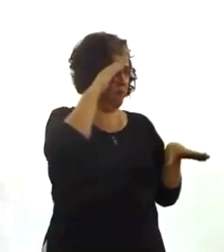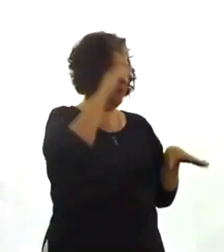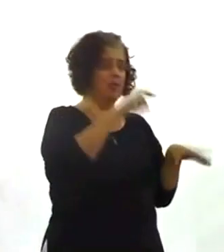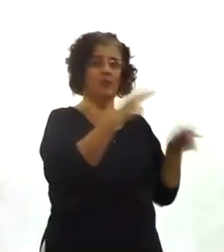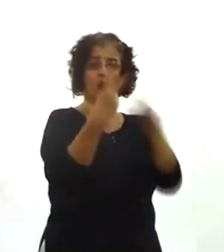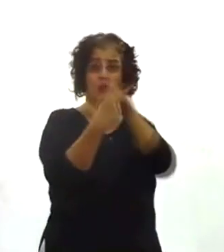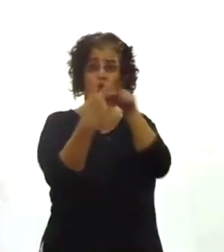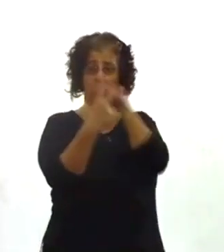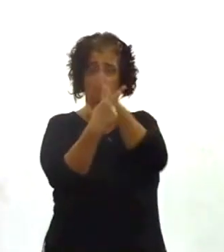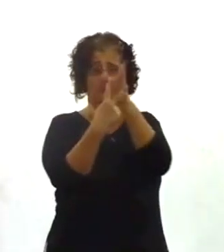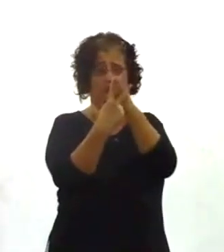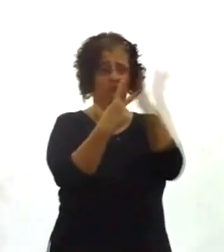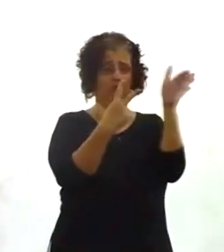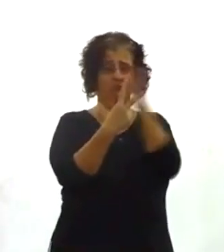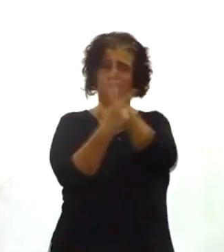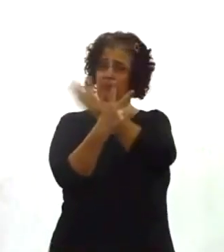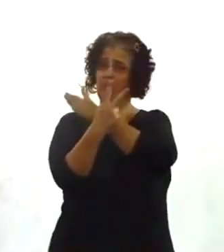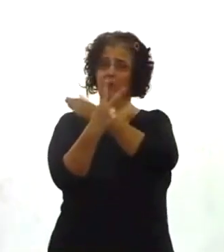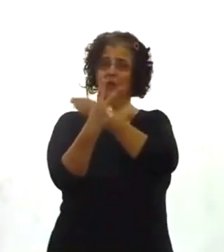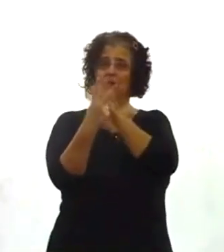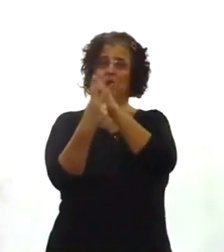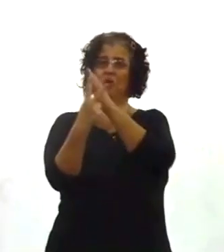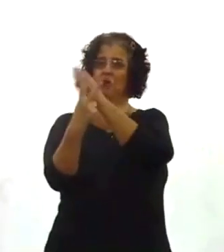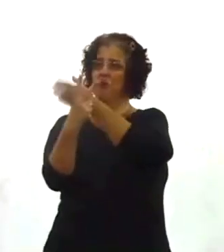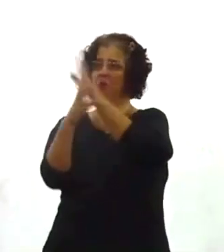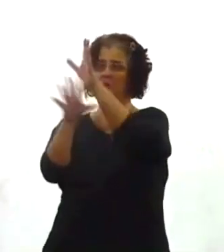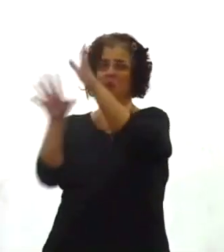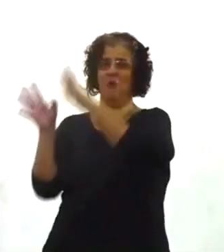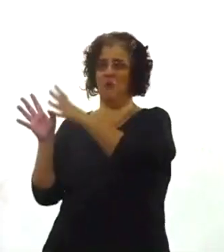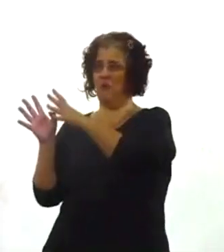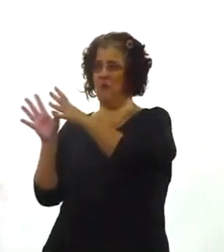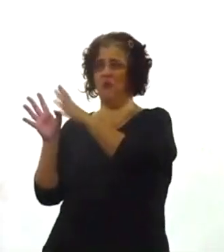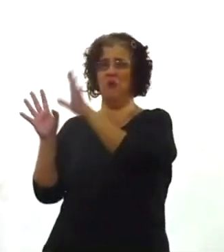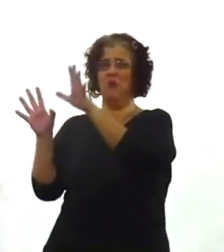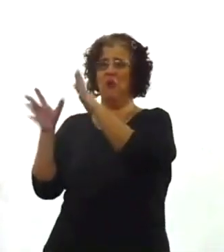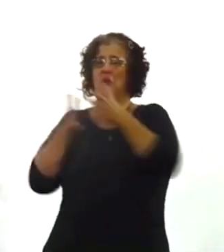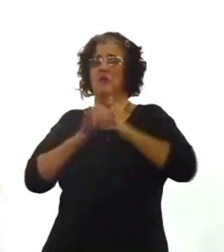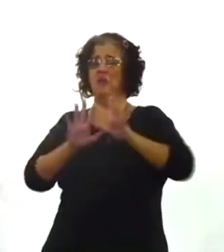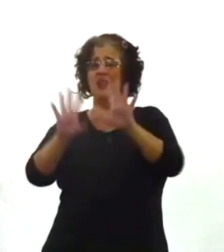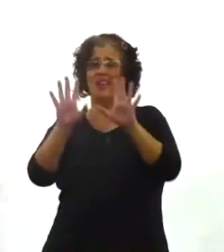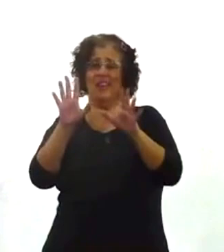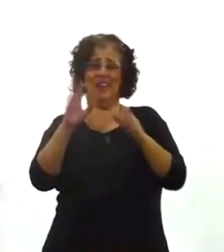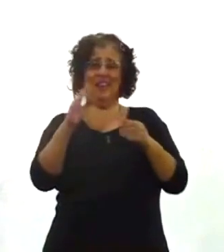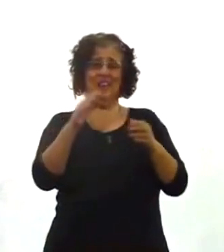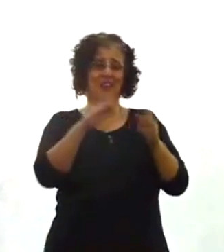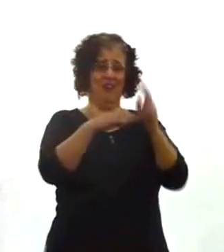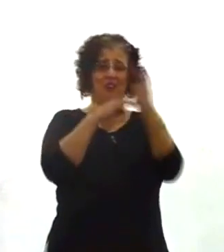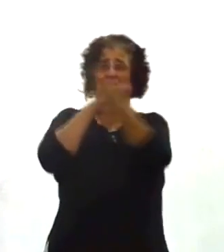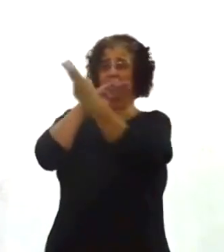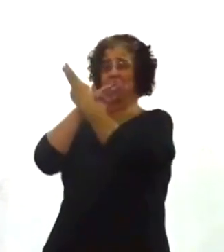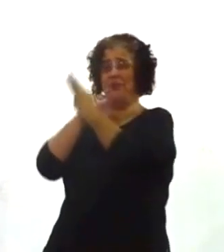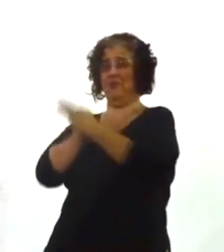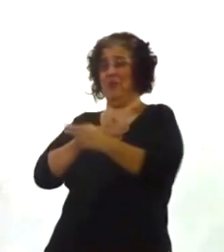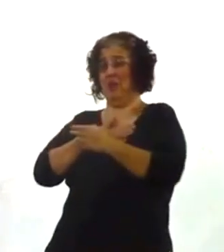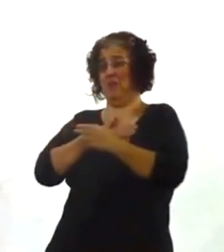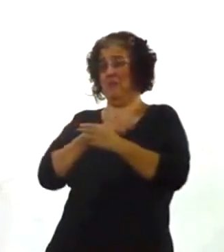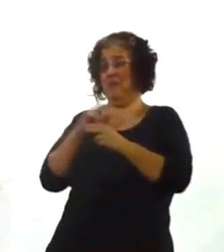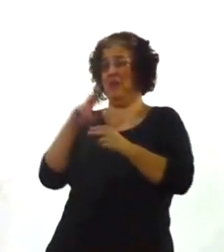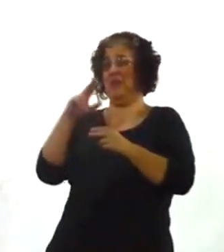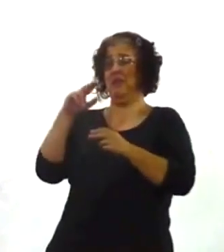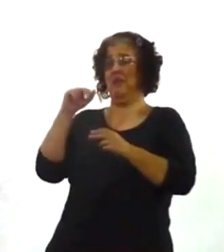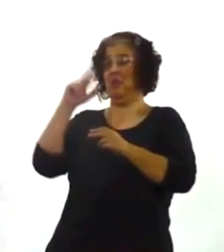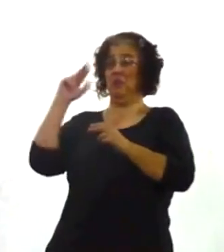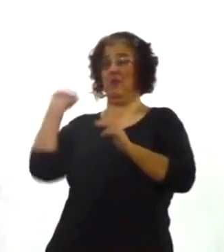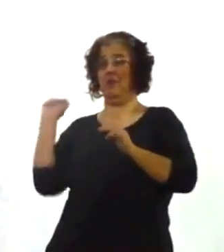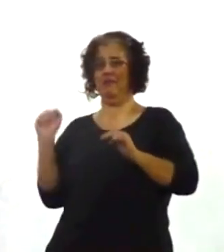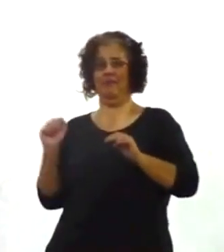soldados. Uns não querem me vigiar de jeito nenhum, por dinheiro nenhum, e outros querem dobrar o seu